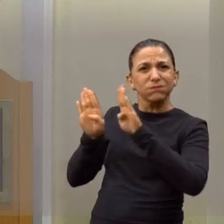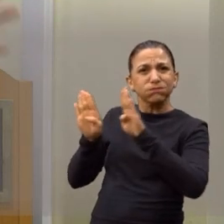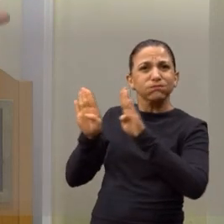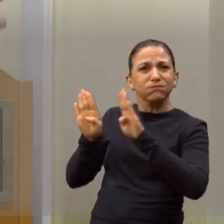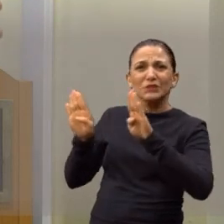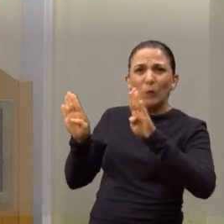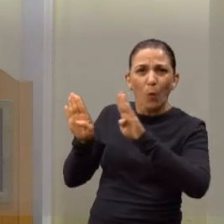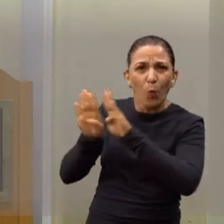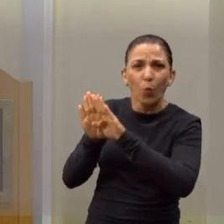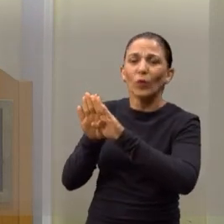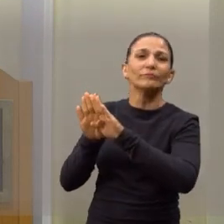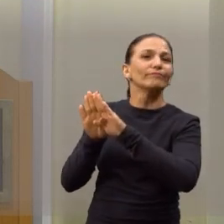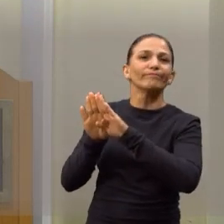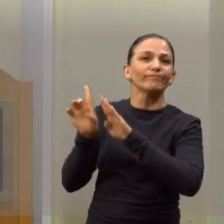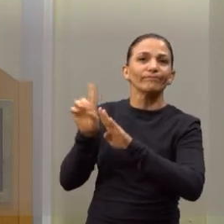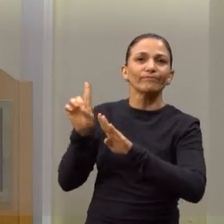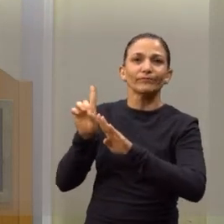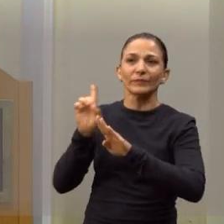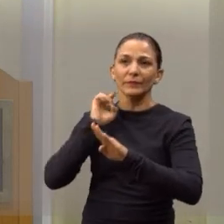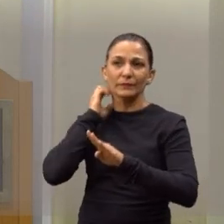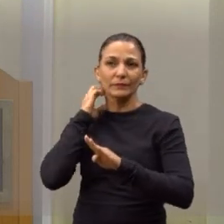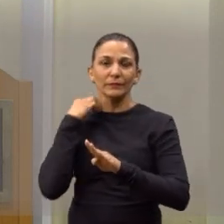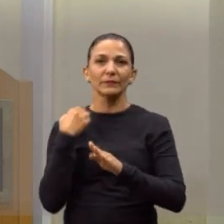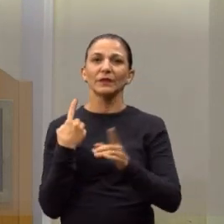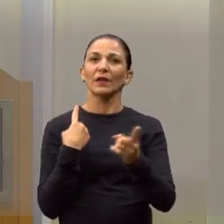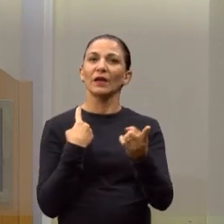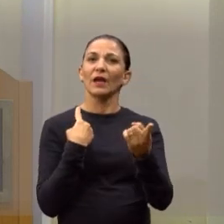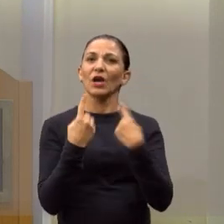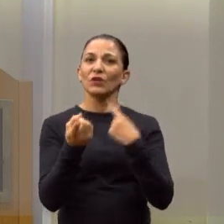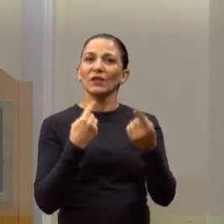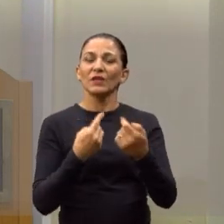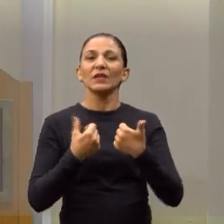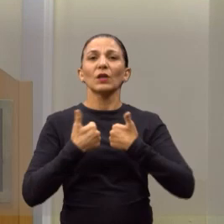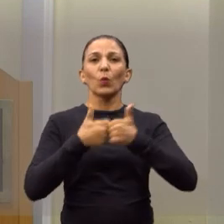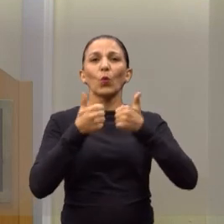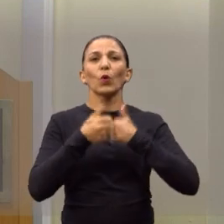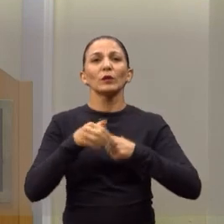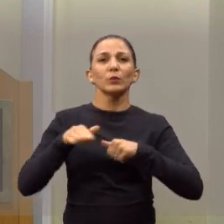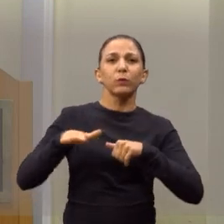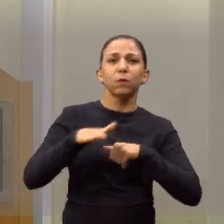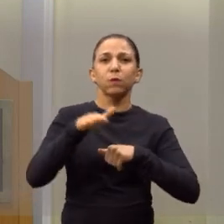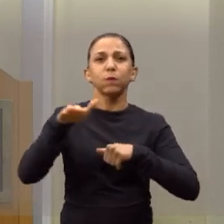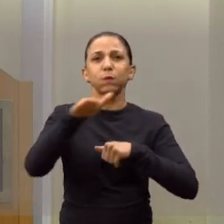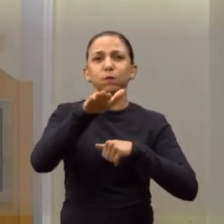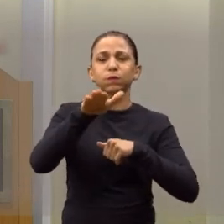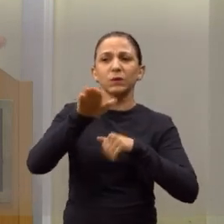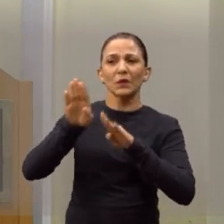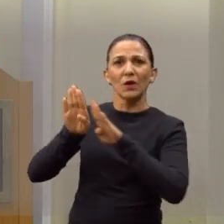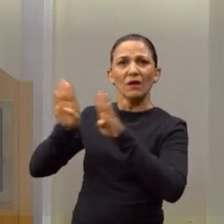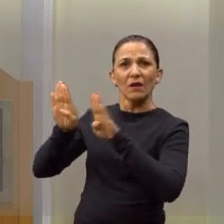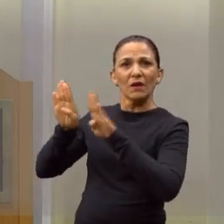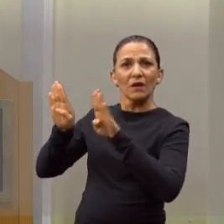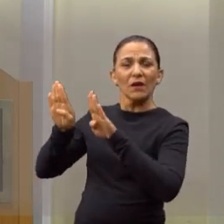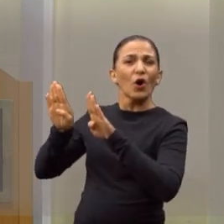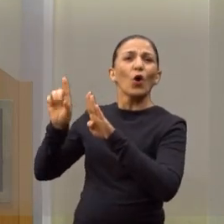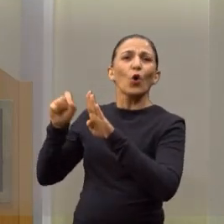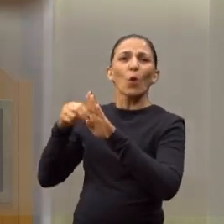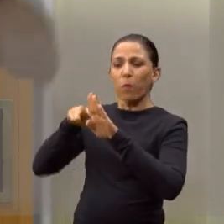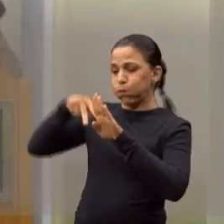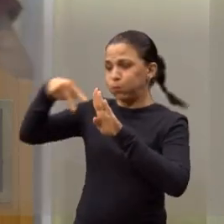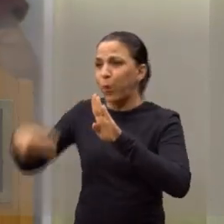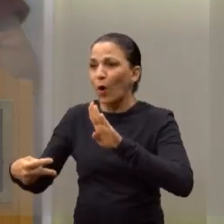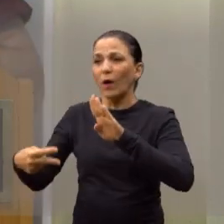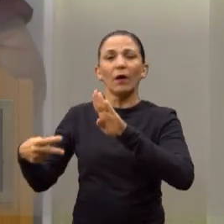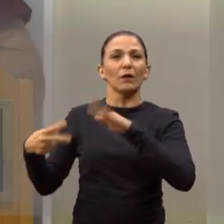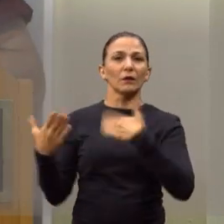vieram vídeos para mim do ônibus andando na Bento de Abreu com a porta aberta. Aí você fala, não tem condição um troço desse, calma aí. Aí você manda